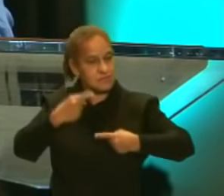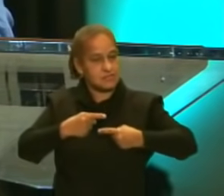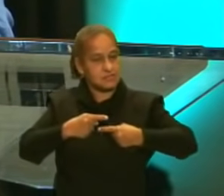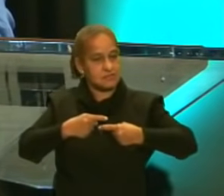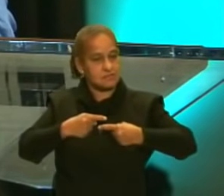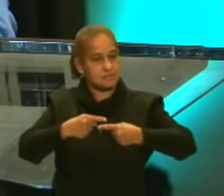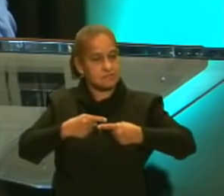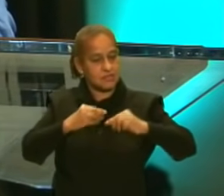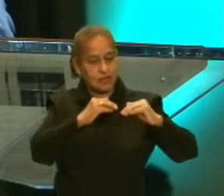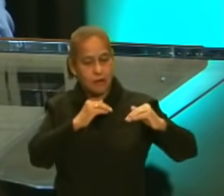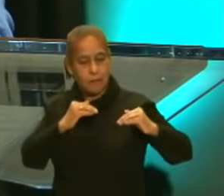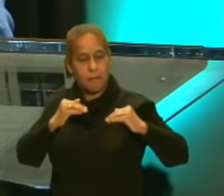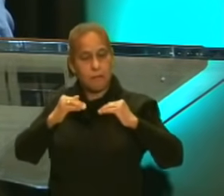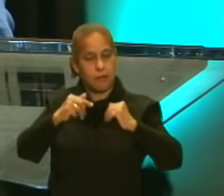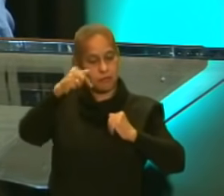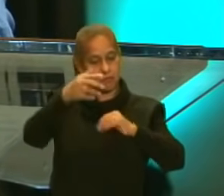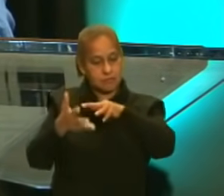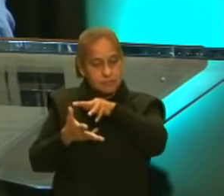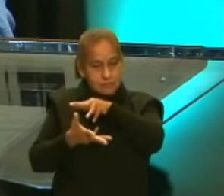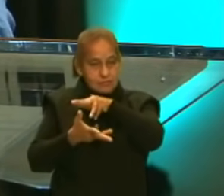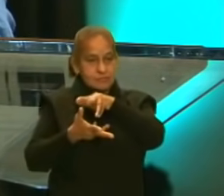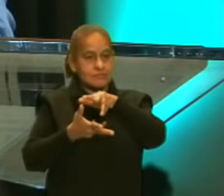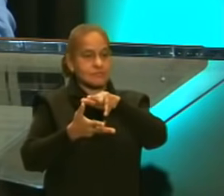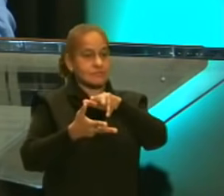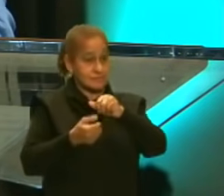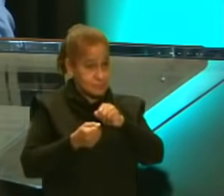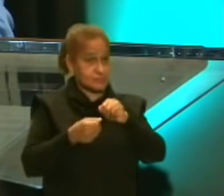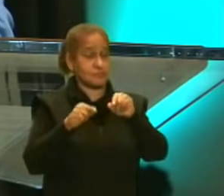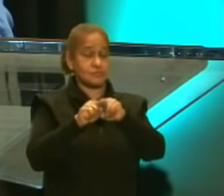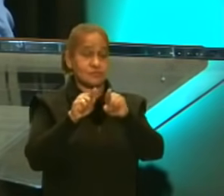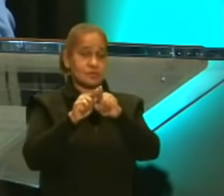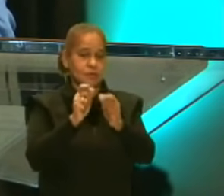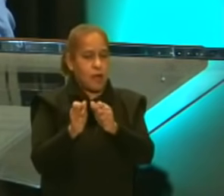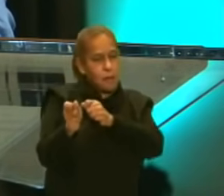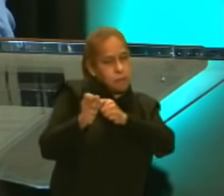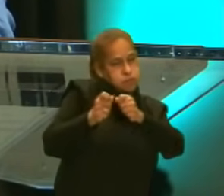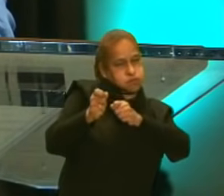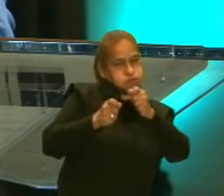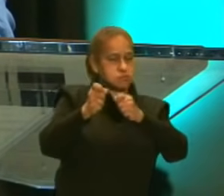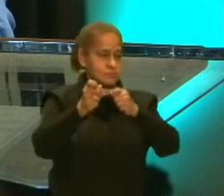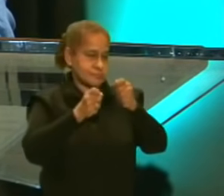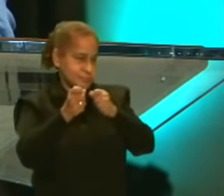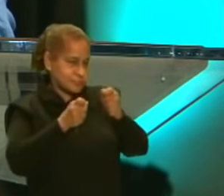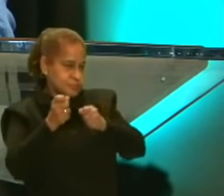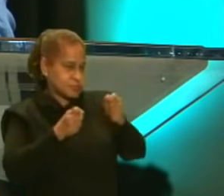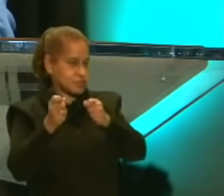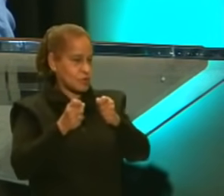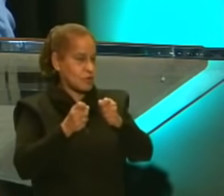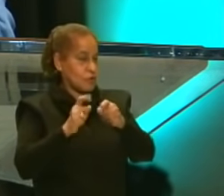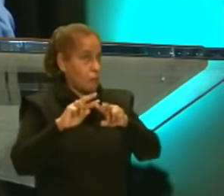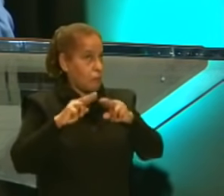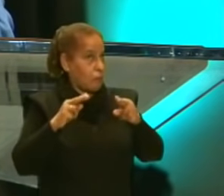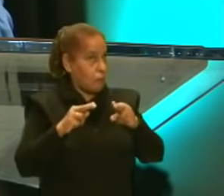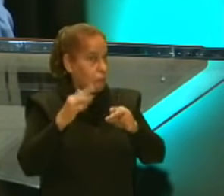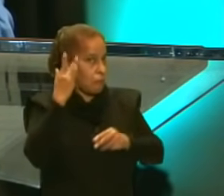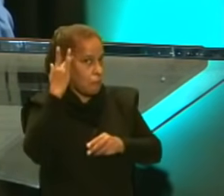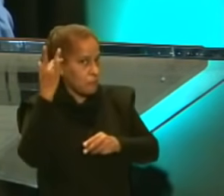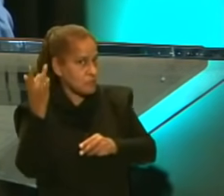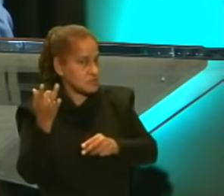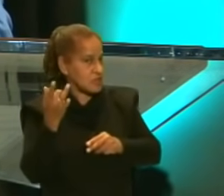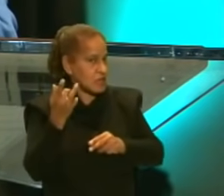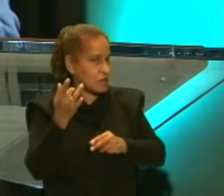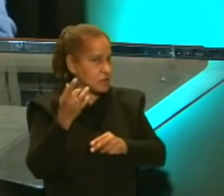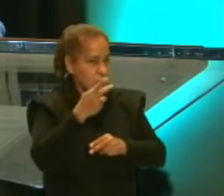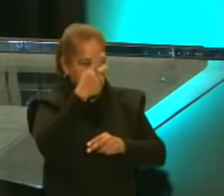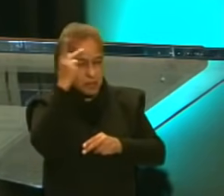afinado nesse mundo inteiro, e vai estar sendo controlado por uma figura, no sentido de influência,